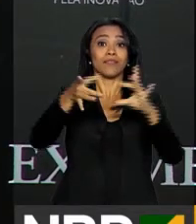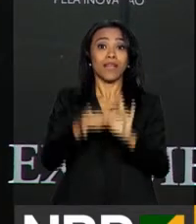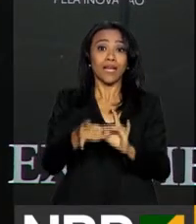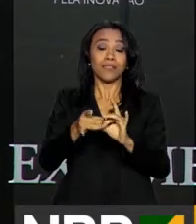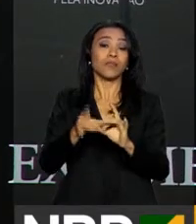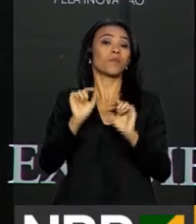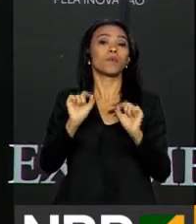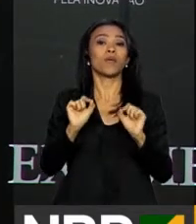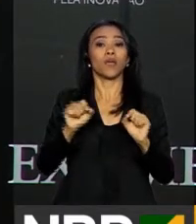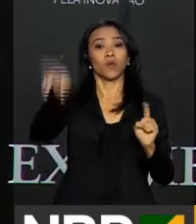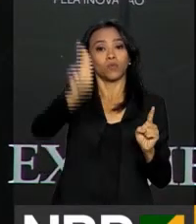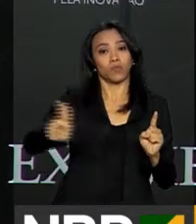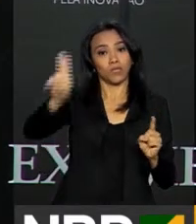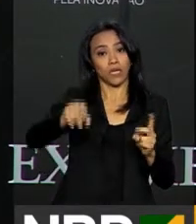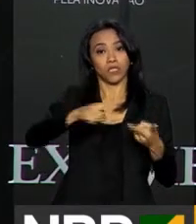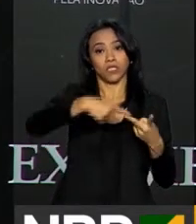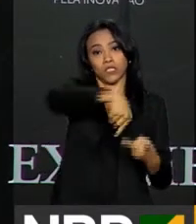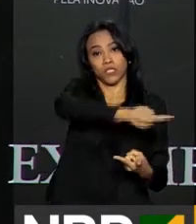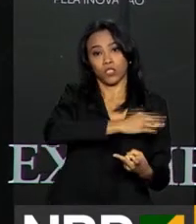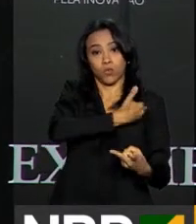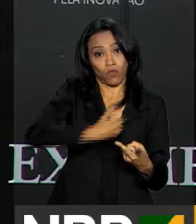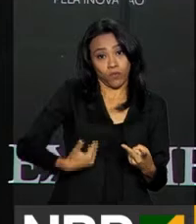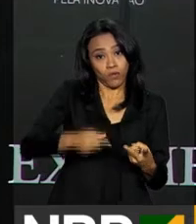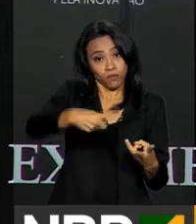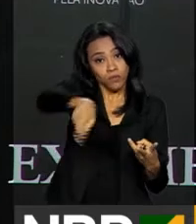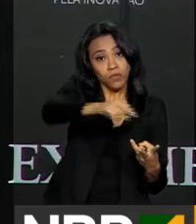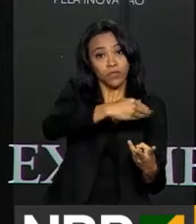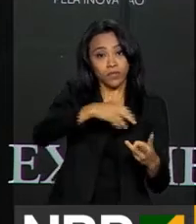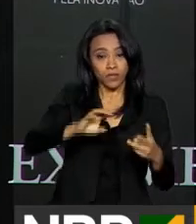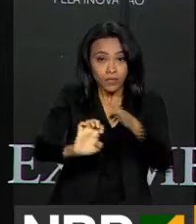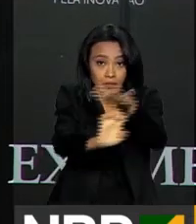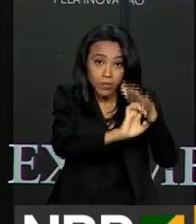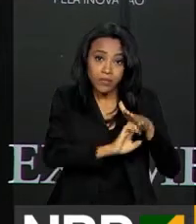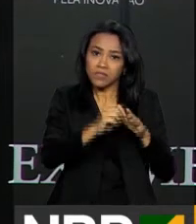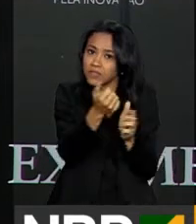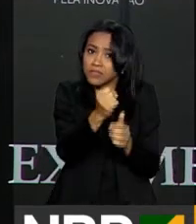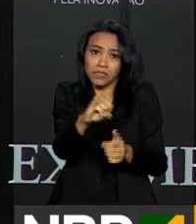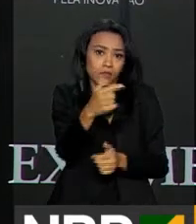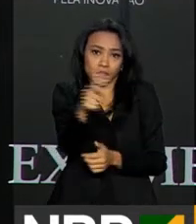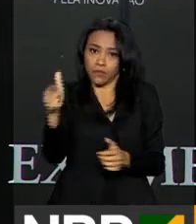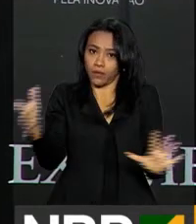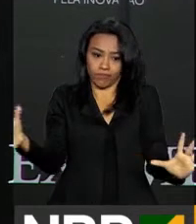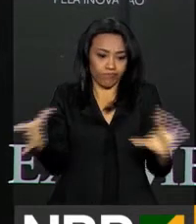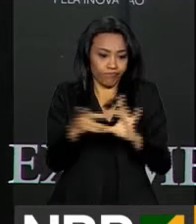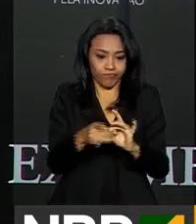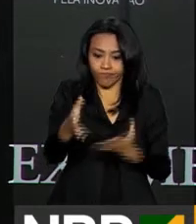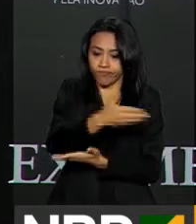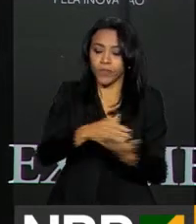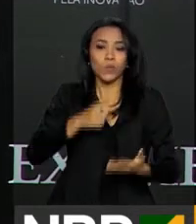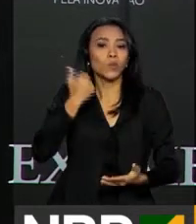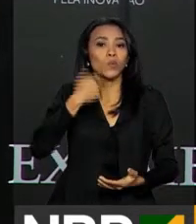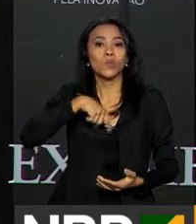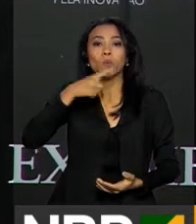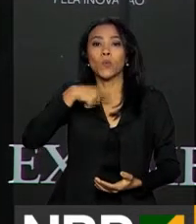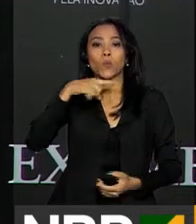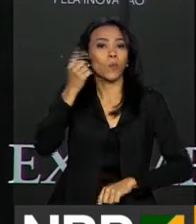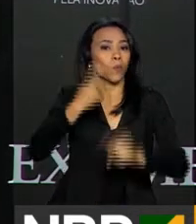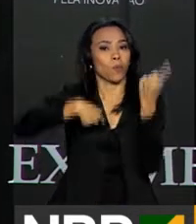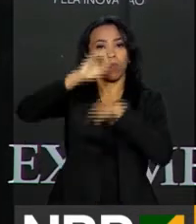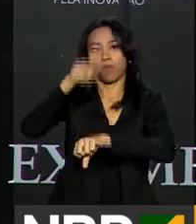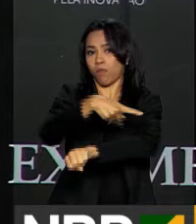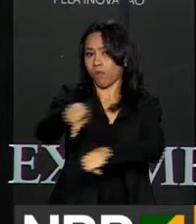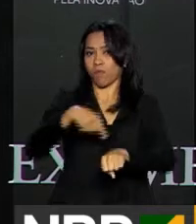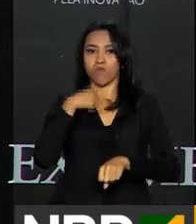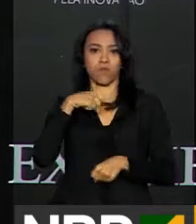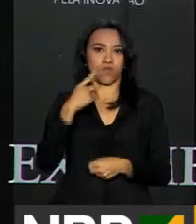entre a universidade, o governo e a iniciativa privada. Sem essa integração, evidentemente que o país não prospera. Aliás,